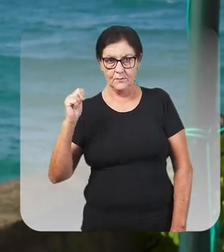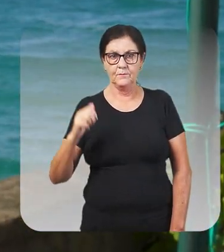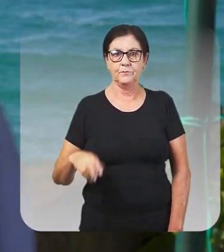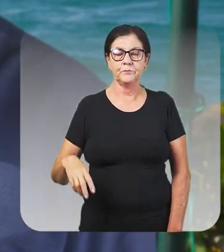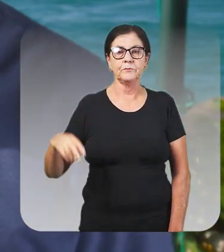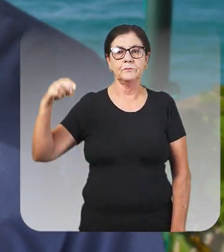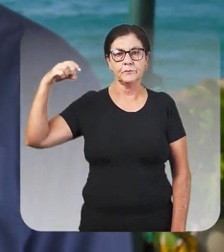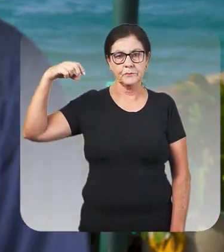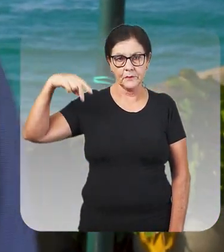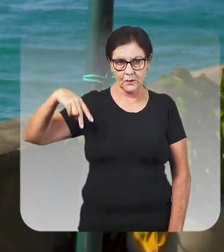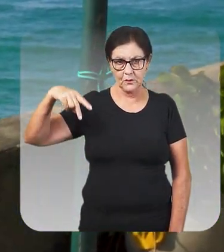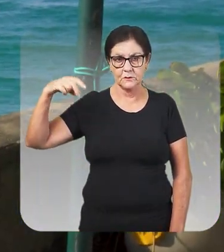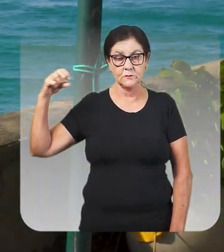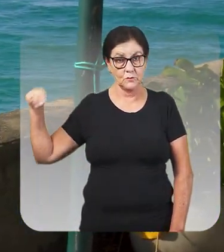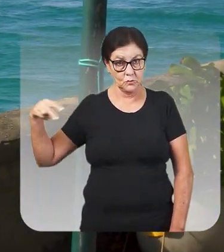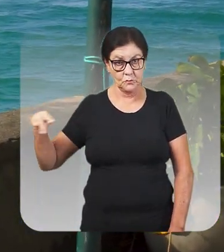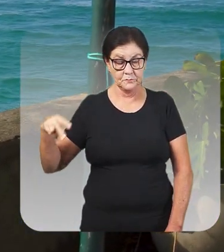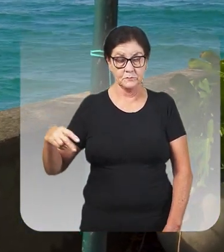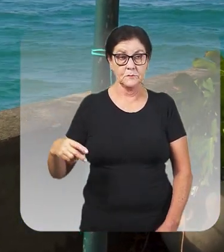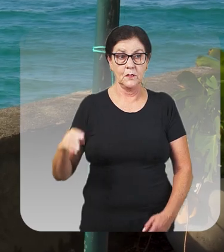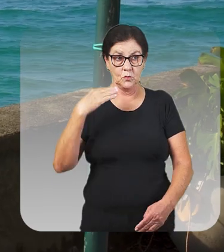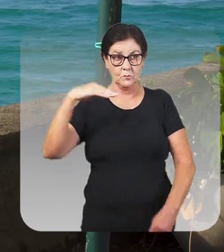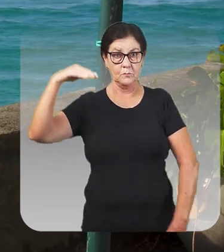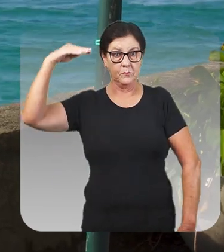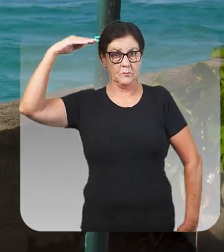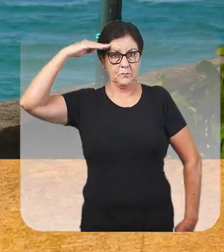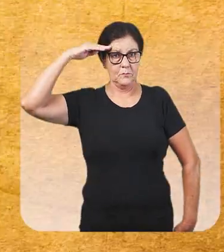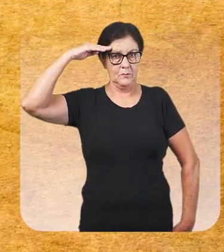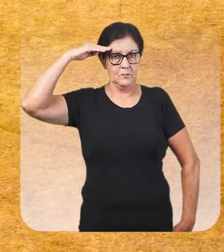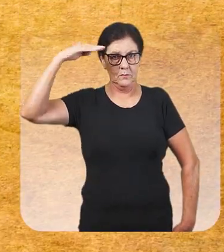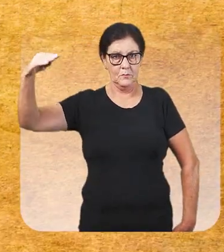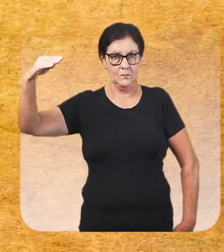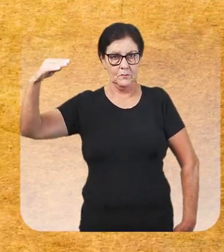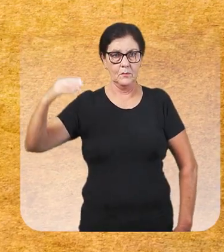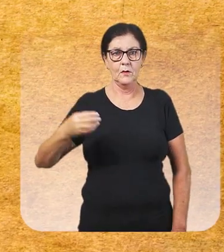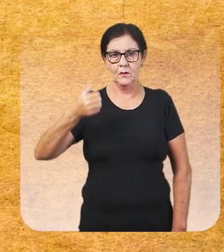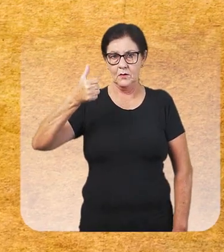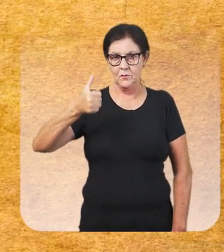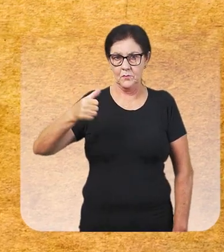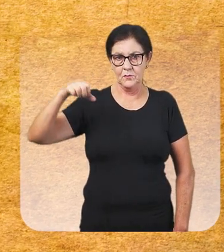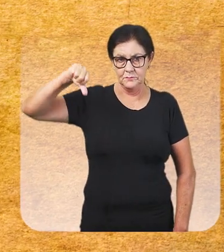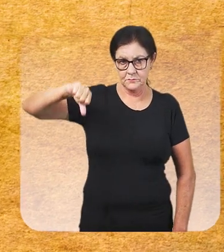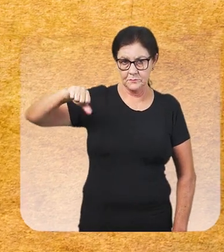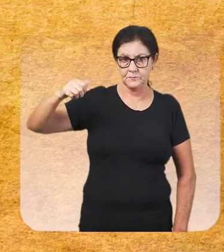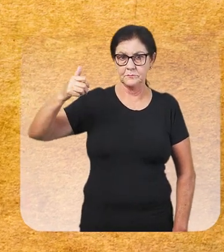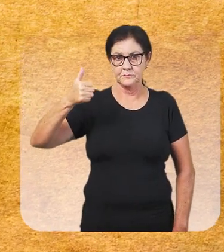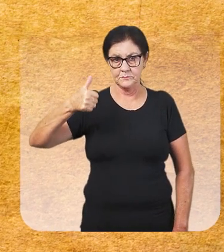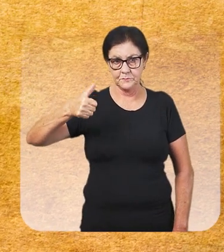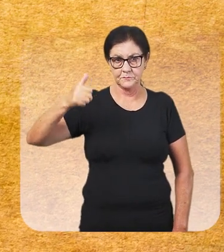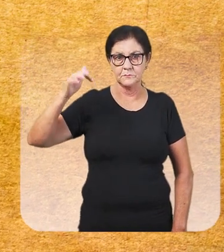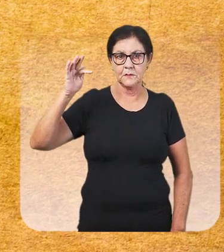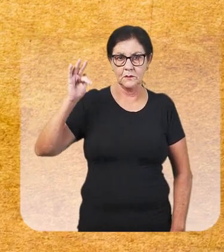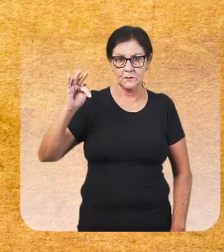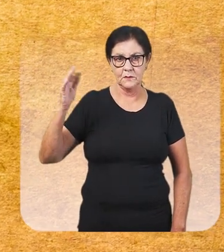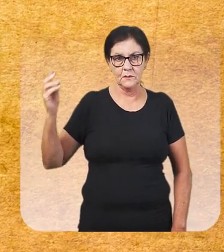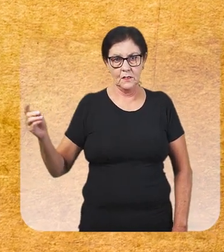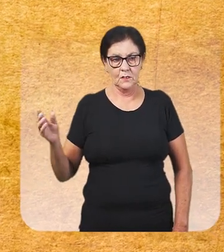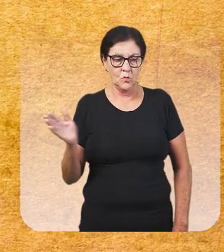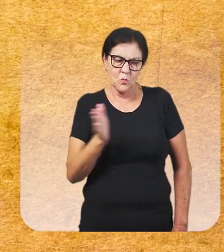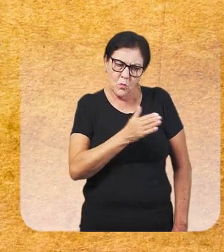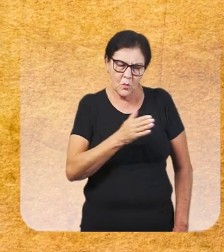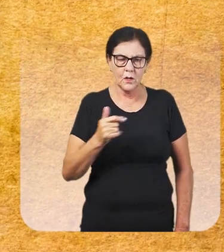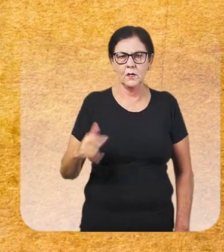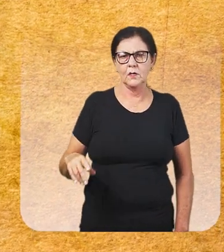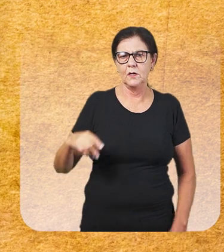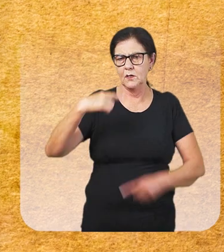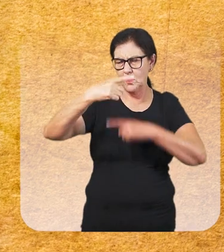Newton Prado entrou no exército no ano de 1917. Foi soldado, foi cabo e sargento. No ano de 1920, ele foi